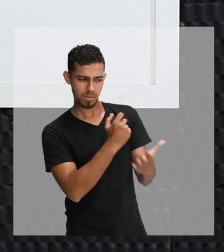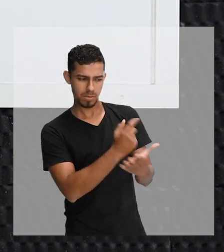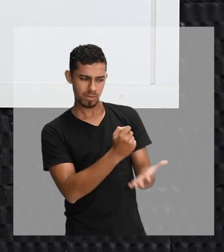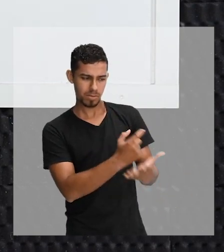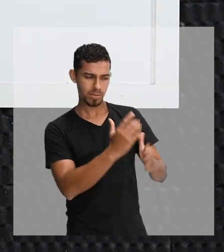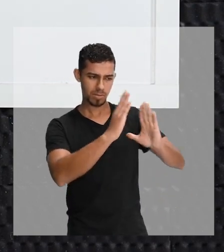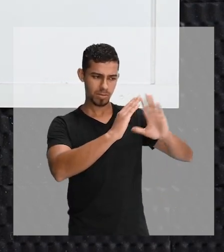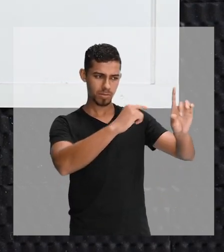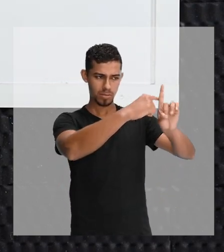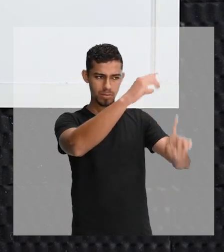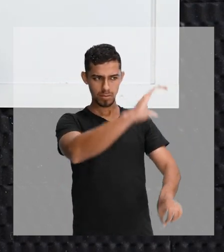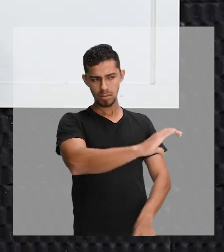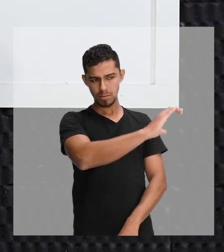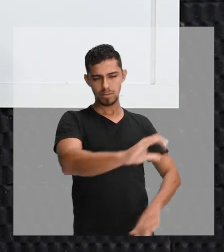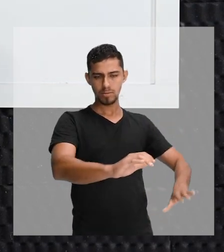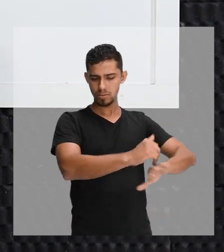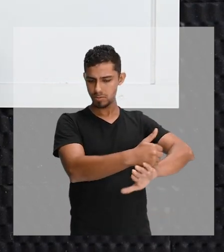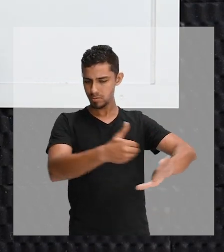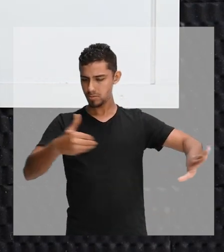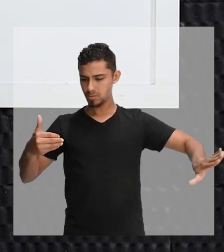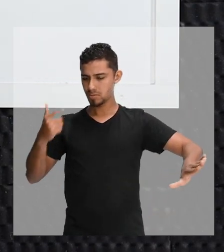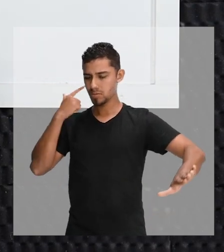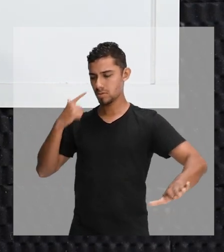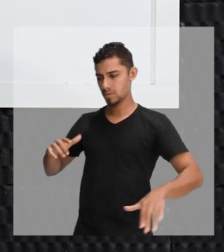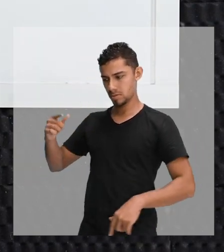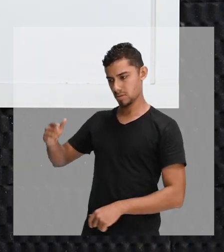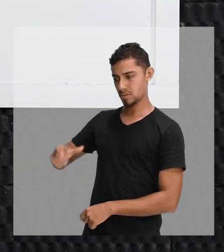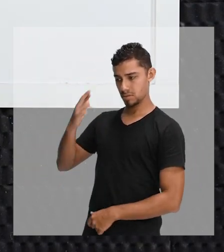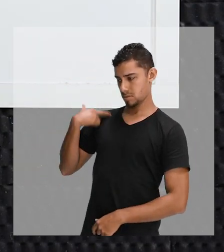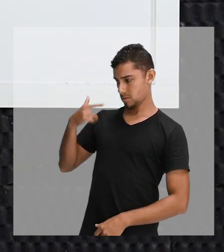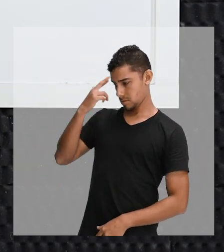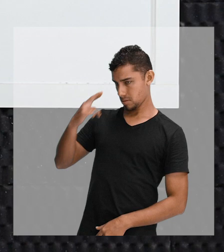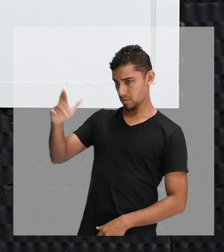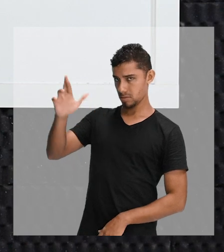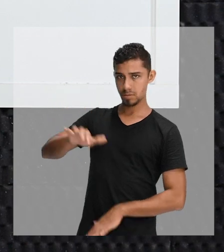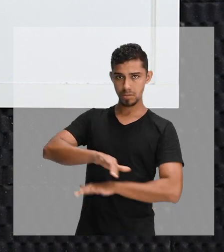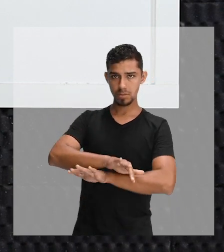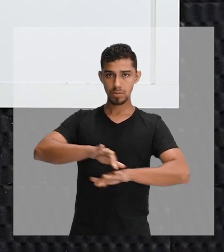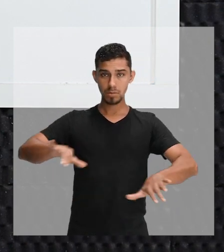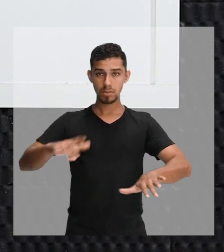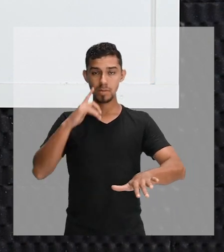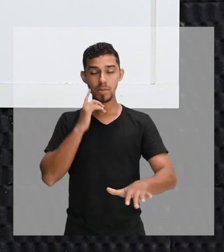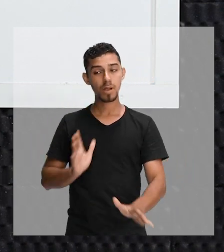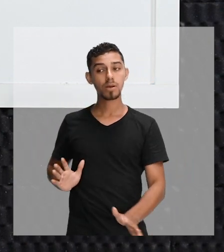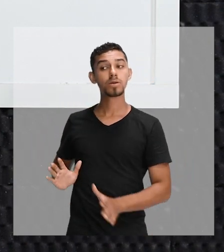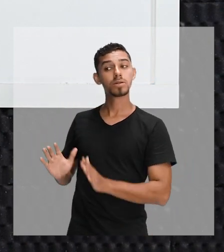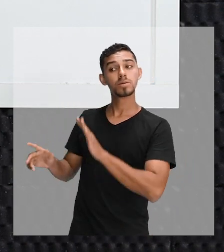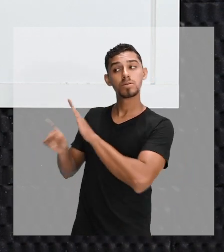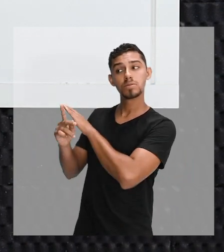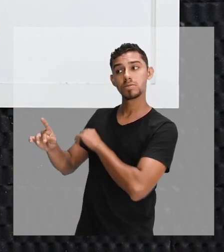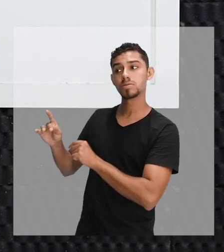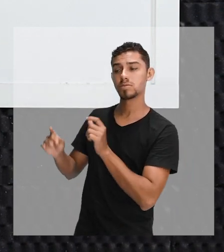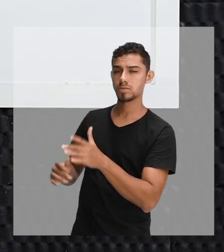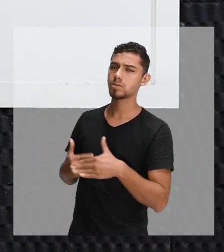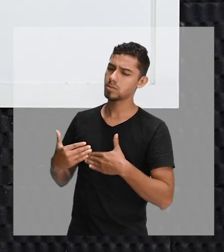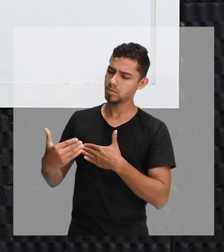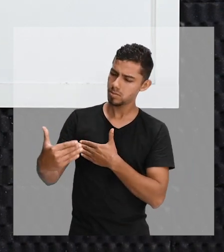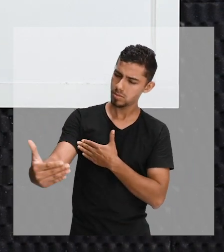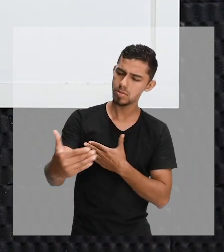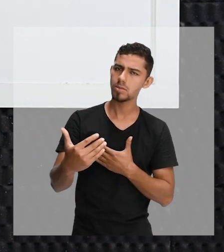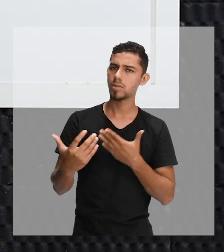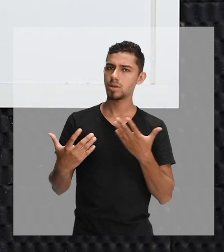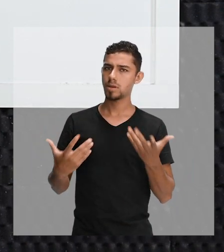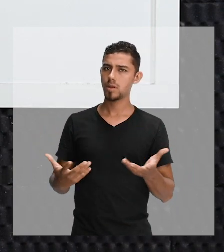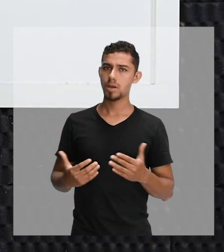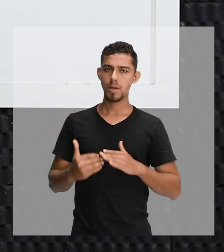esta religiosidade. Tá? Esta religião, esta religiosidade, ela vai ocupar um lugar subsequente. Ela vai